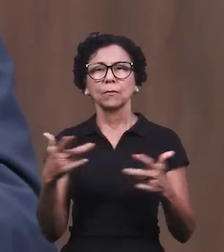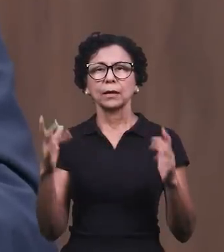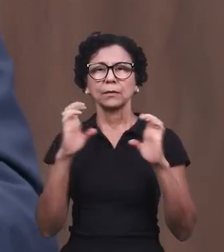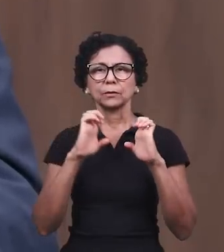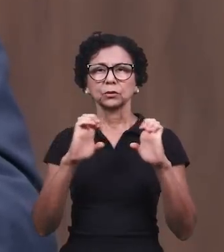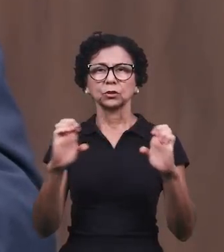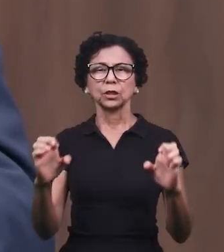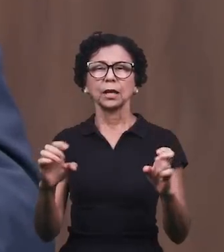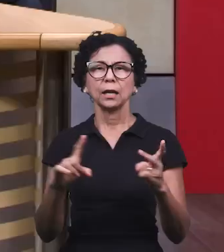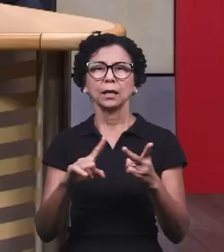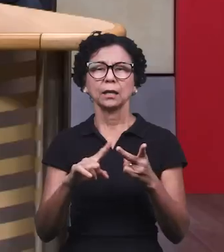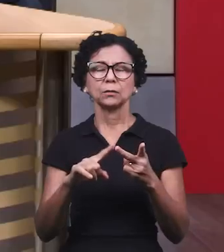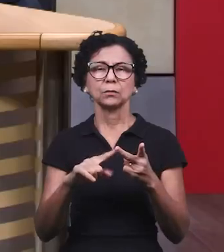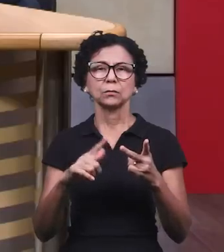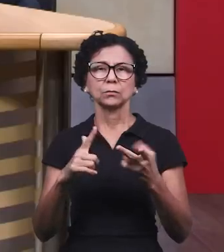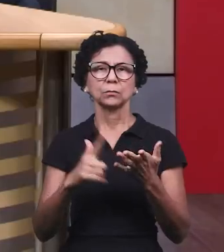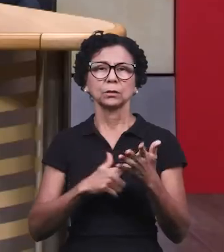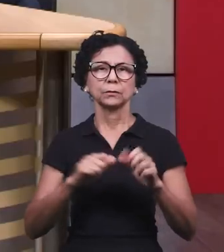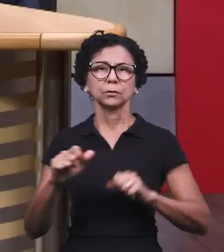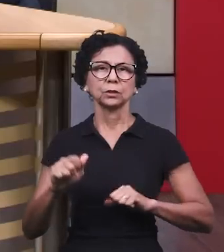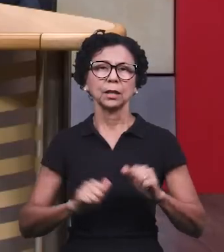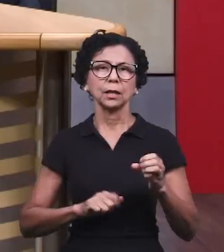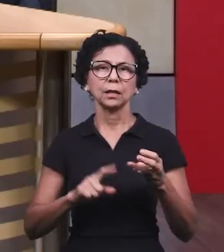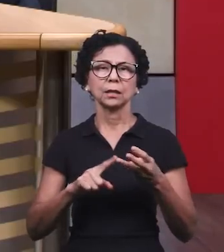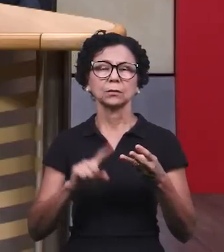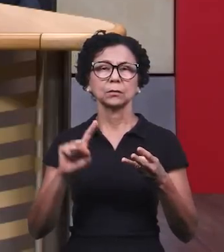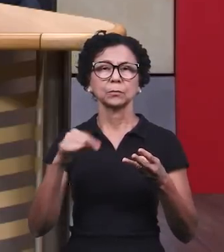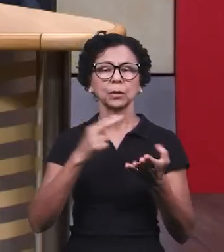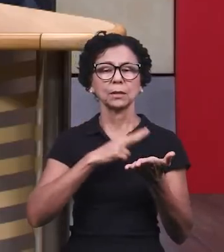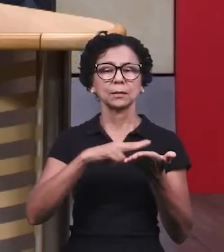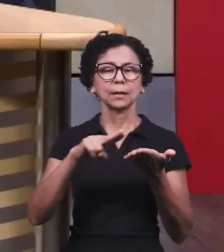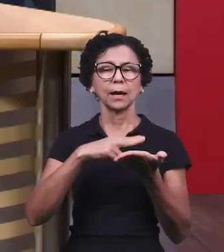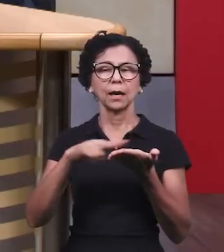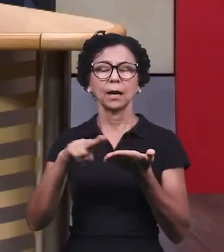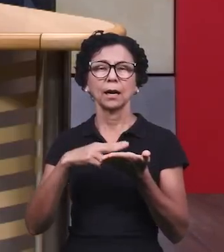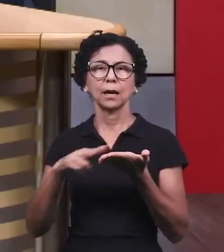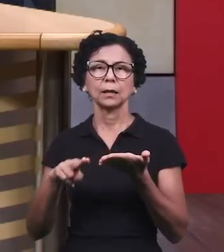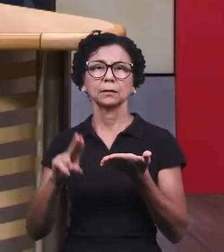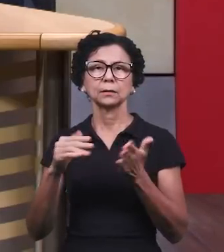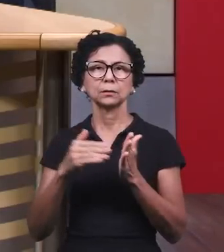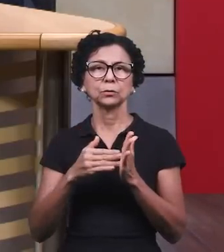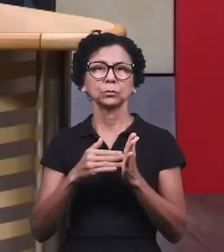século surgiu todo o Novo Testamento,